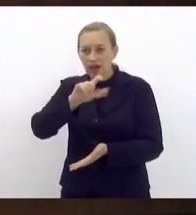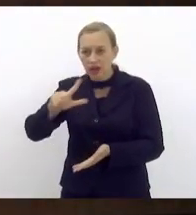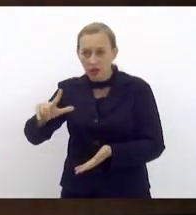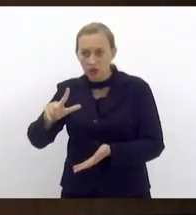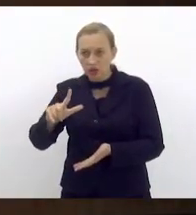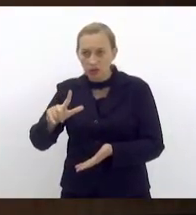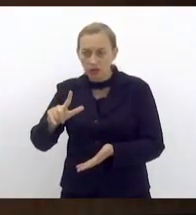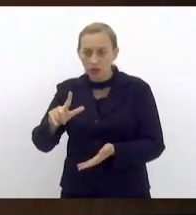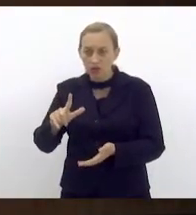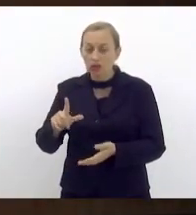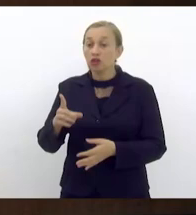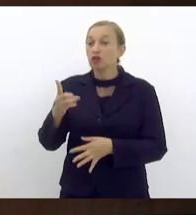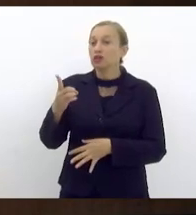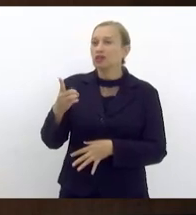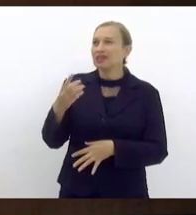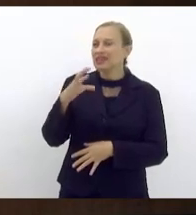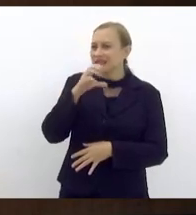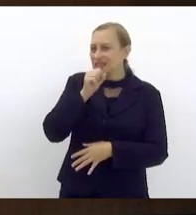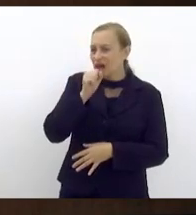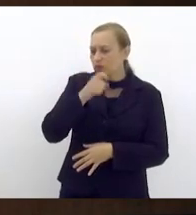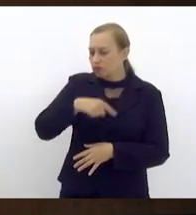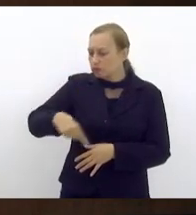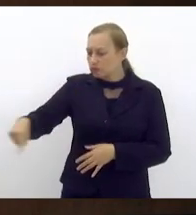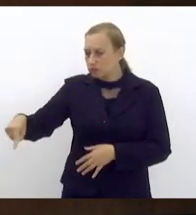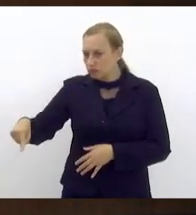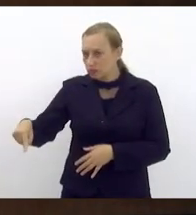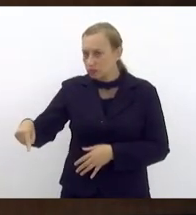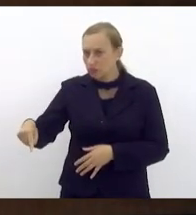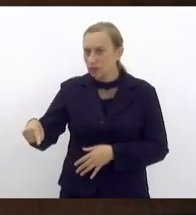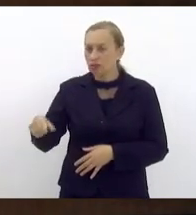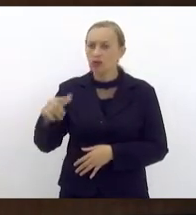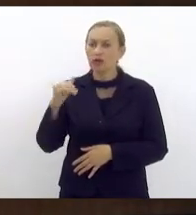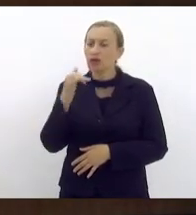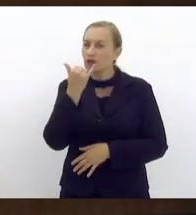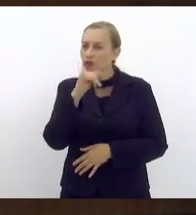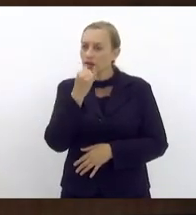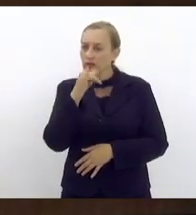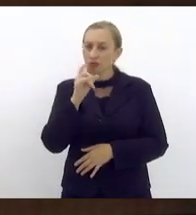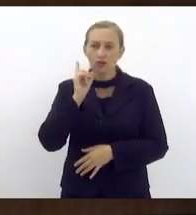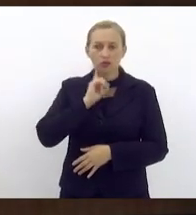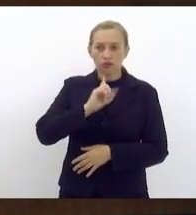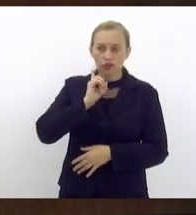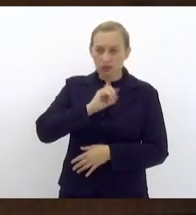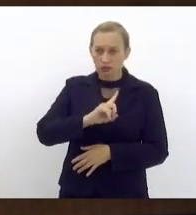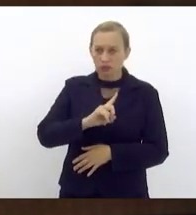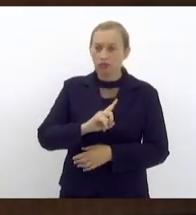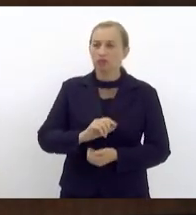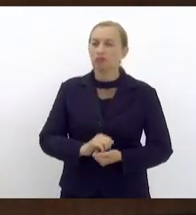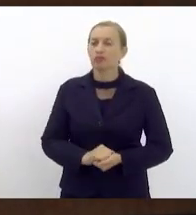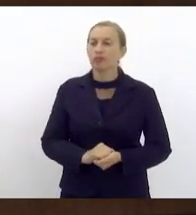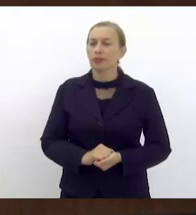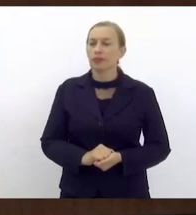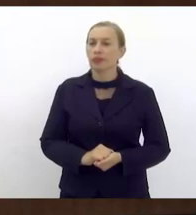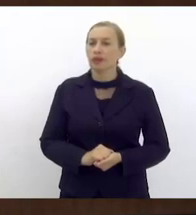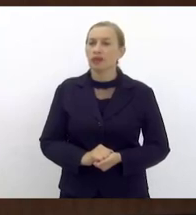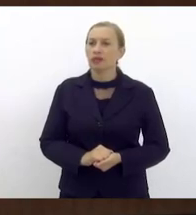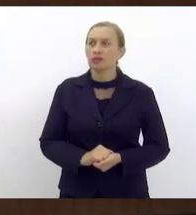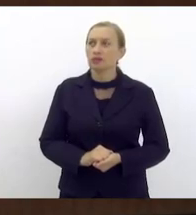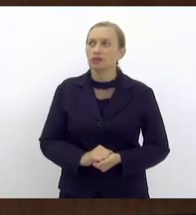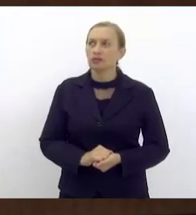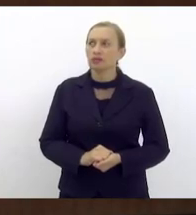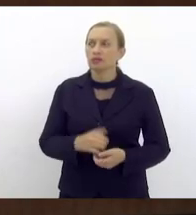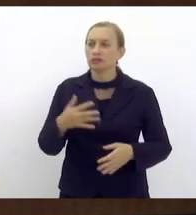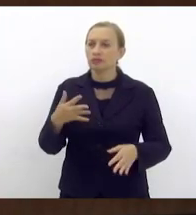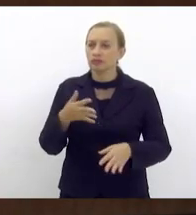neste domingo neste sábado no fla-flu vão adentrar ao